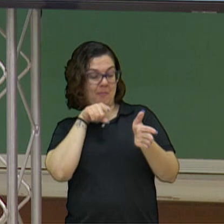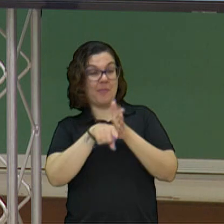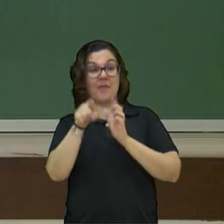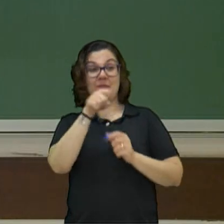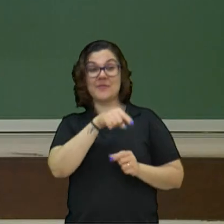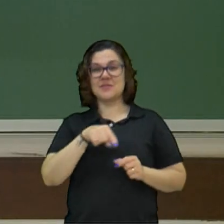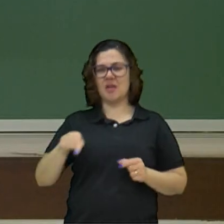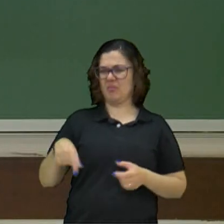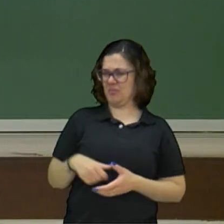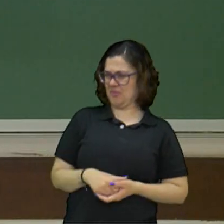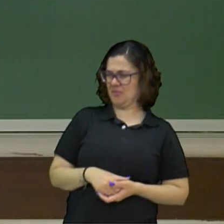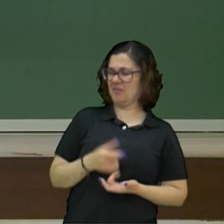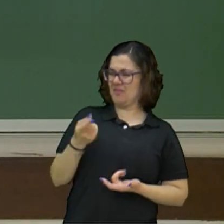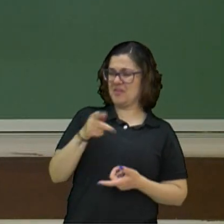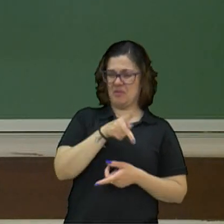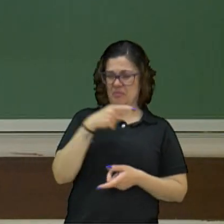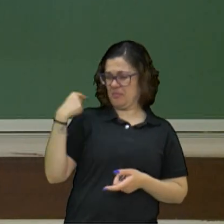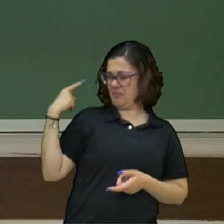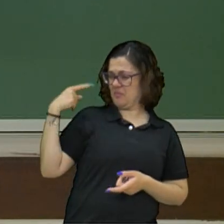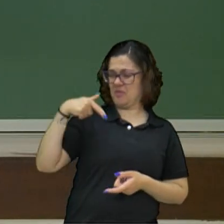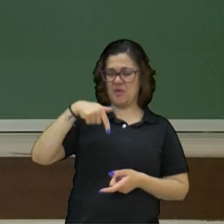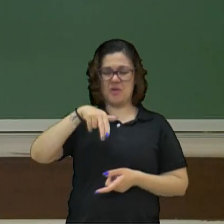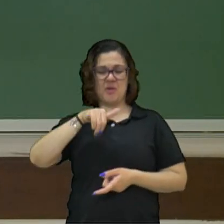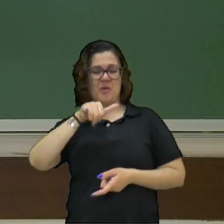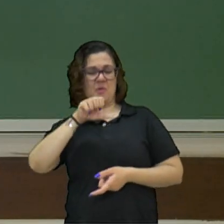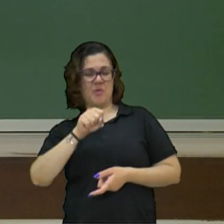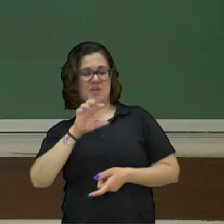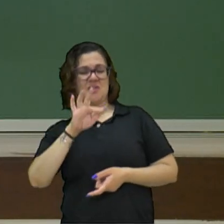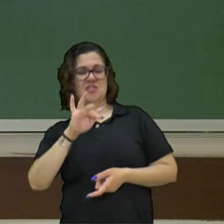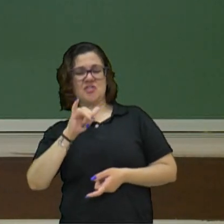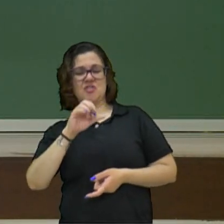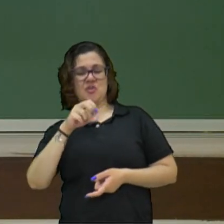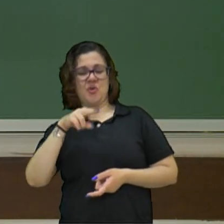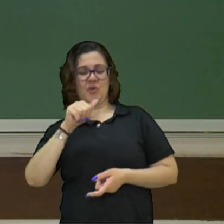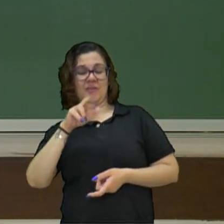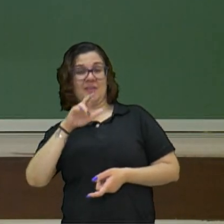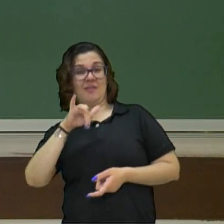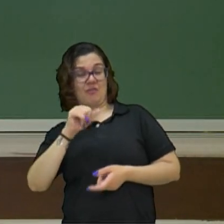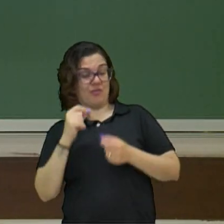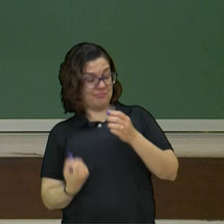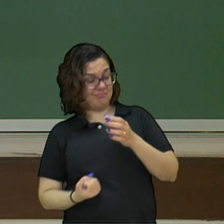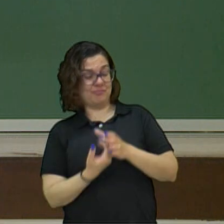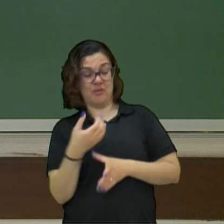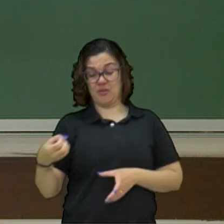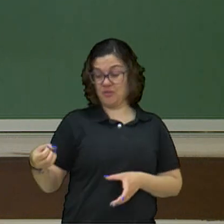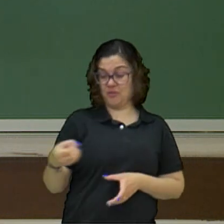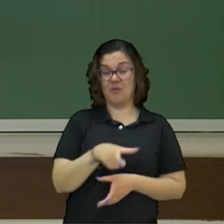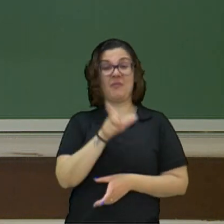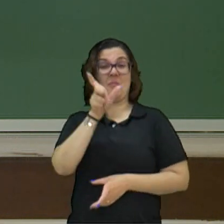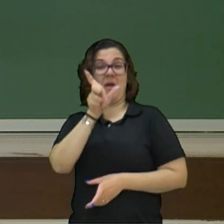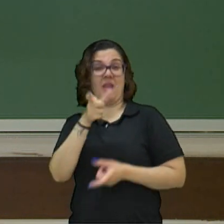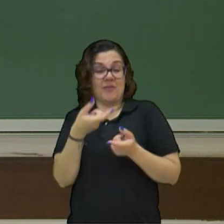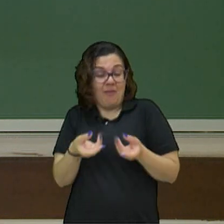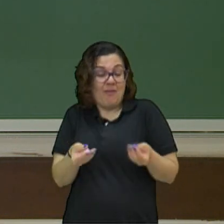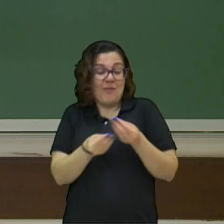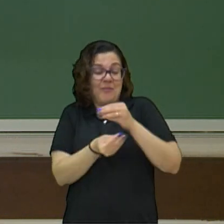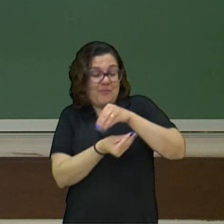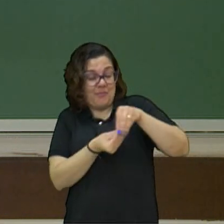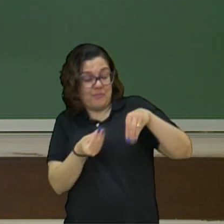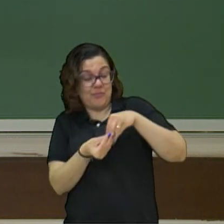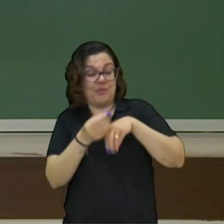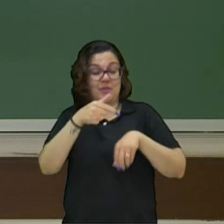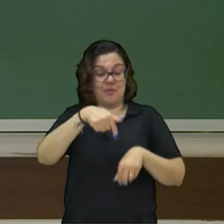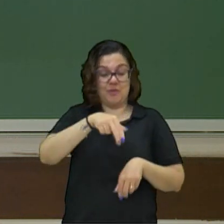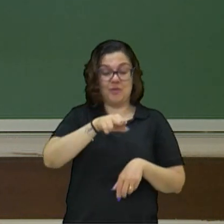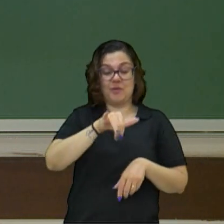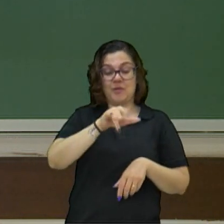aí você vai falar poxa professor tá maluco que cristiomário então a gente criou uma nova palavra falava híbrida aqui misturando